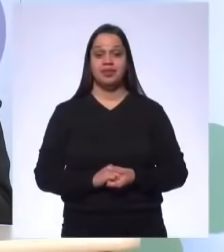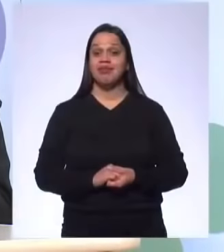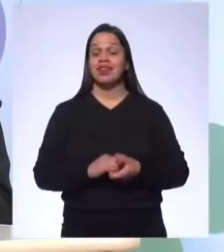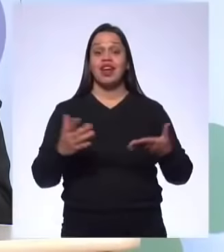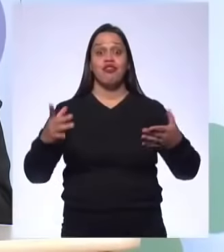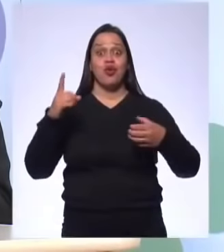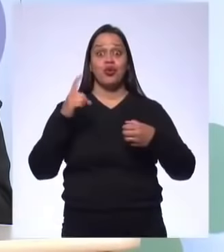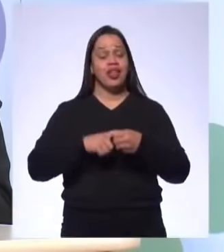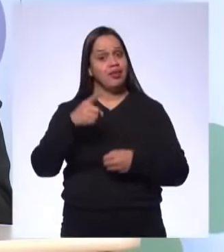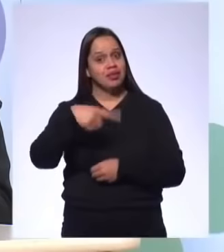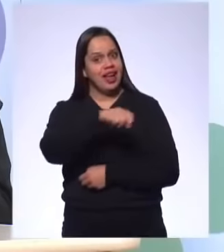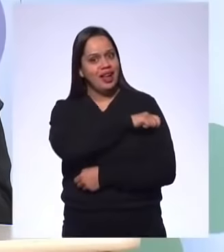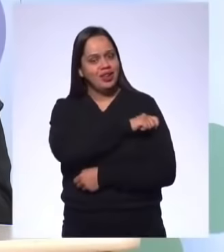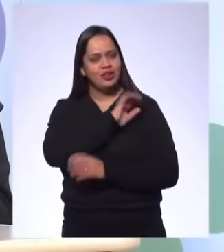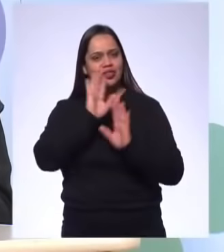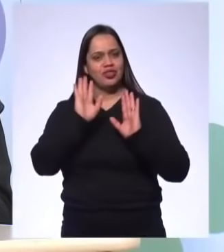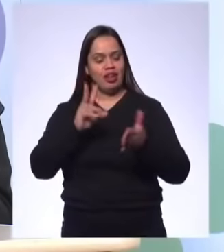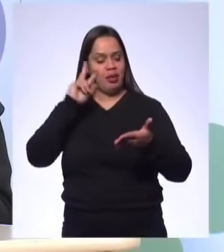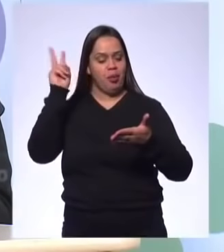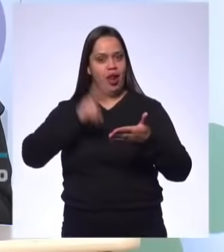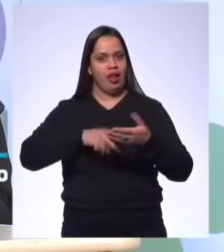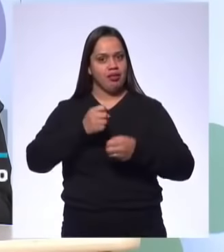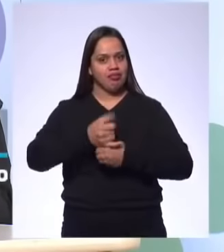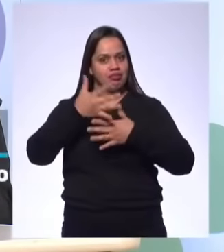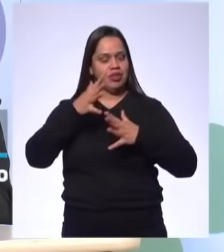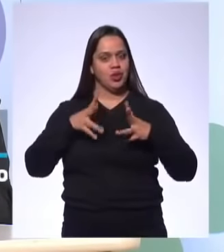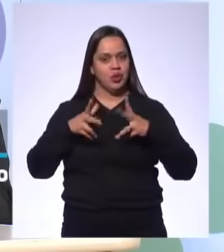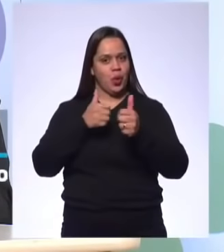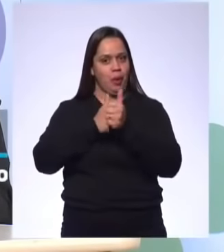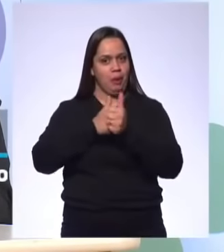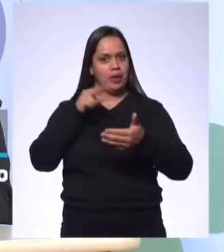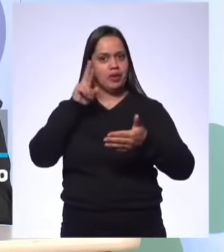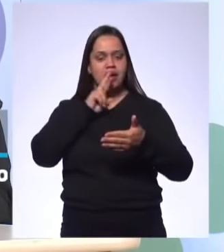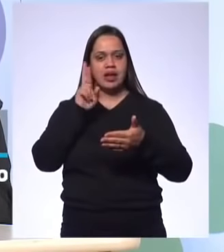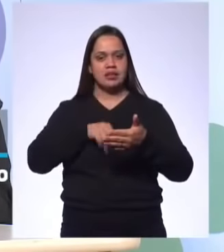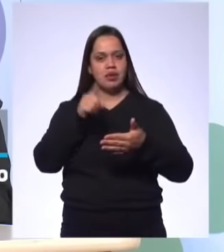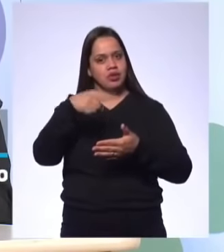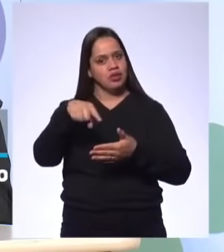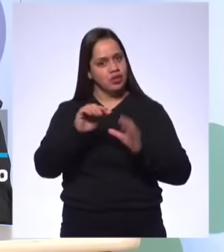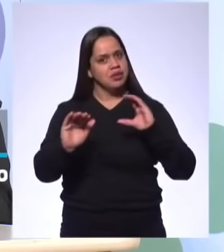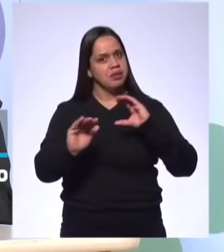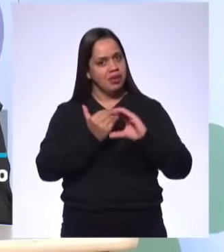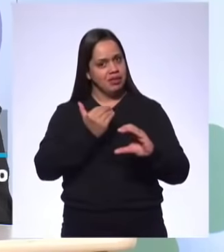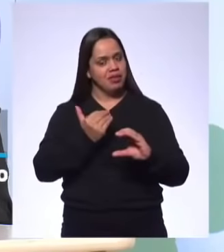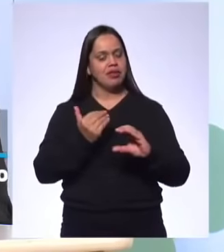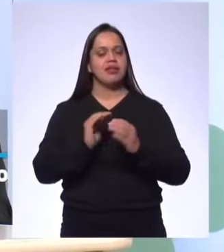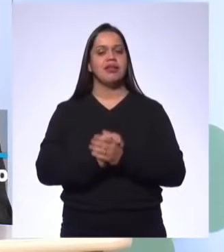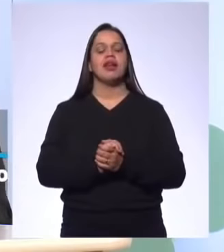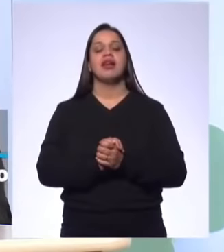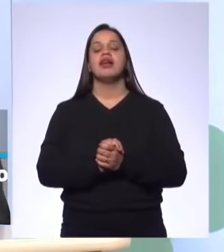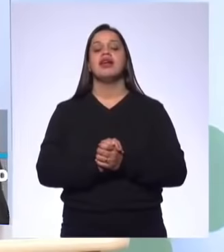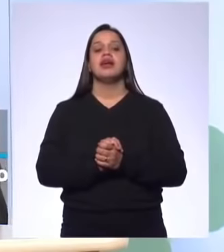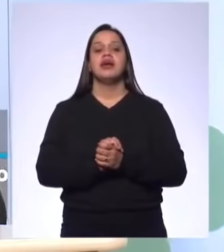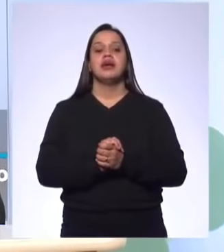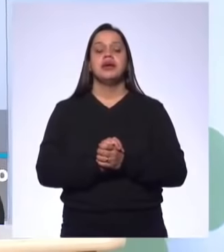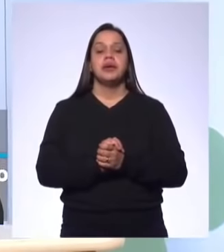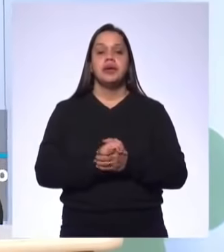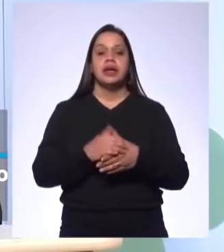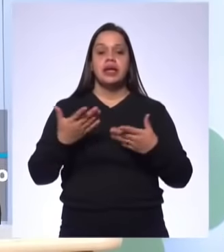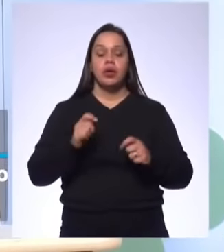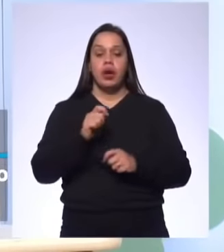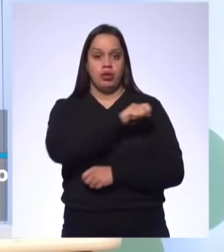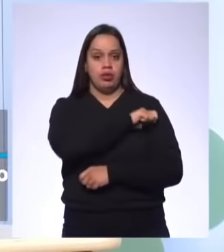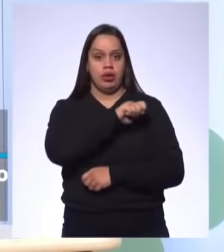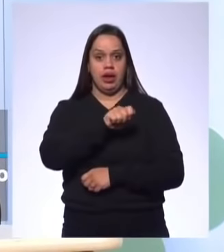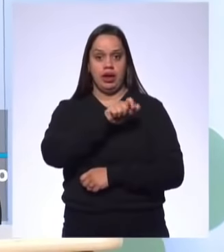Voltamos, garotada, estamos lendo aqui, eu estou acompanhando as respostas que vocês estão trazendo no chat. A